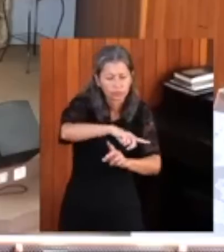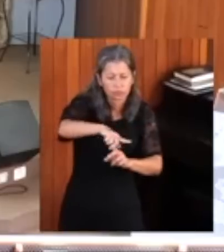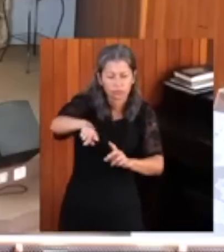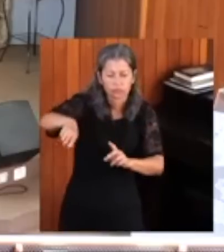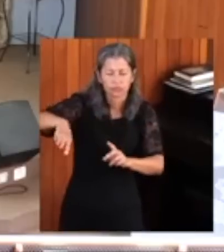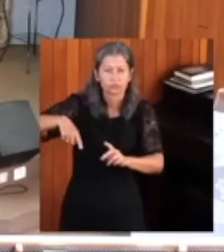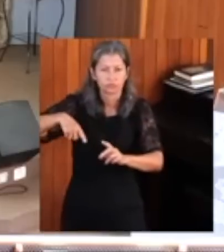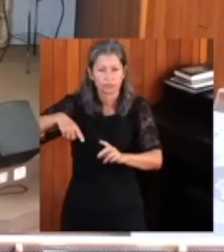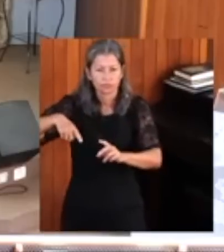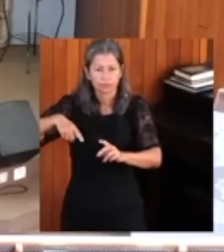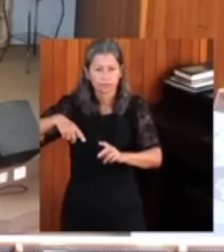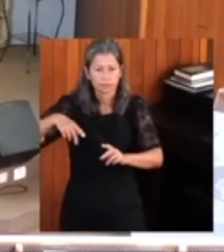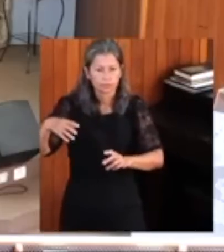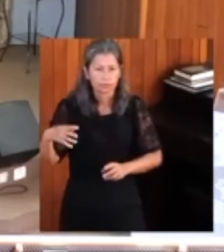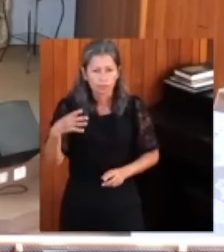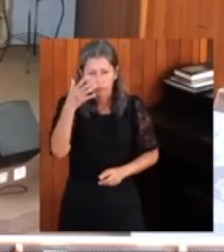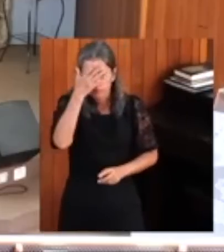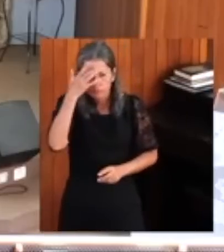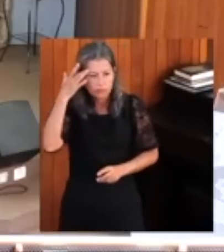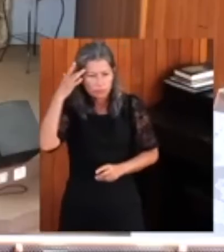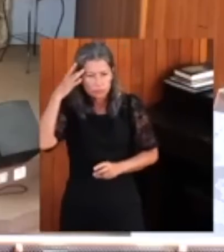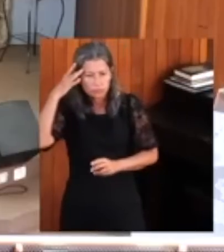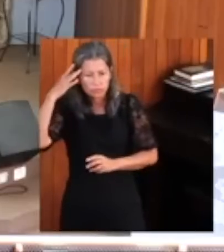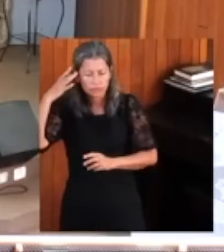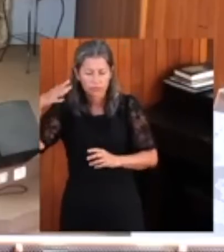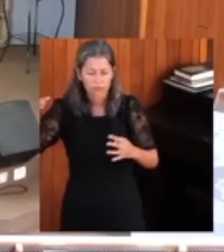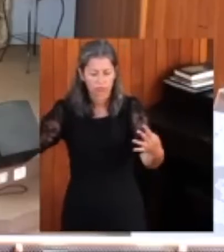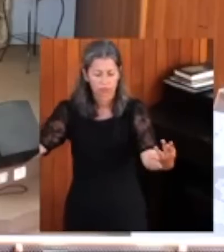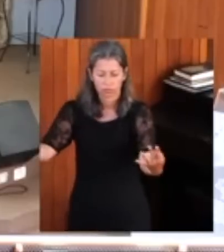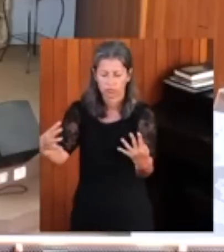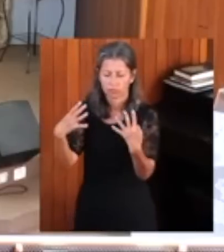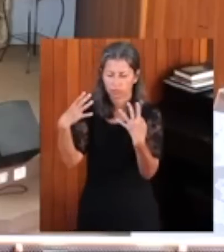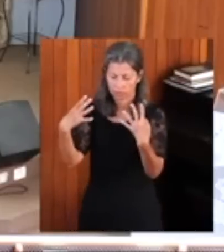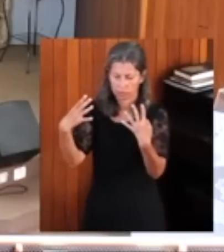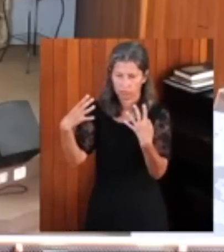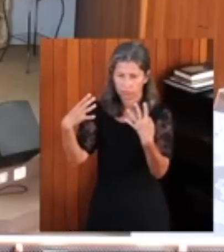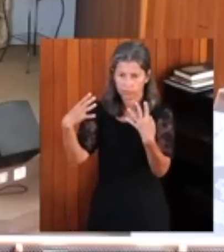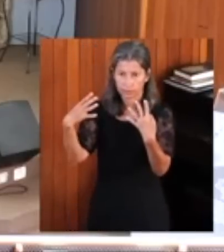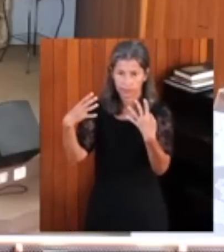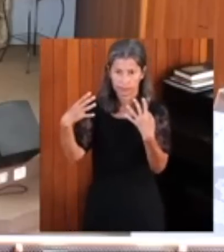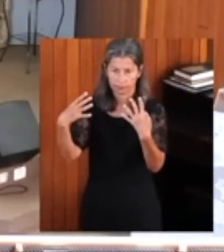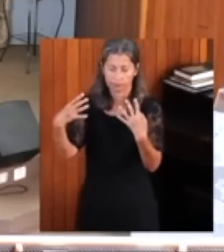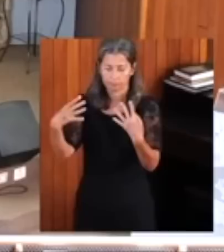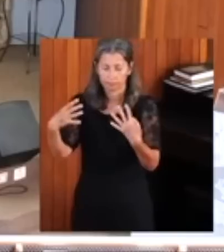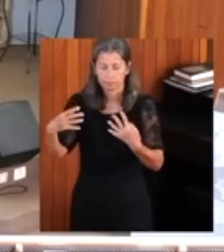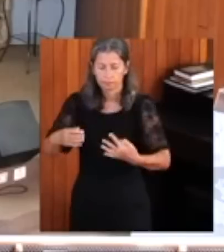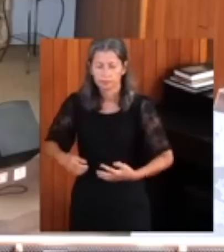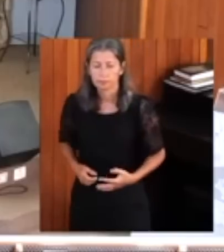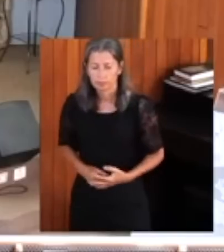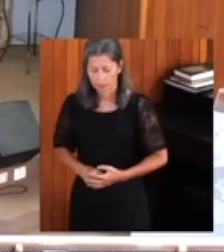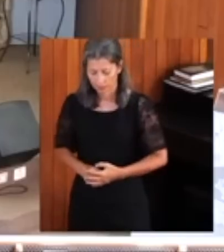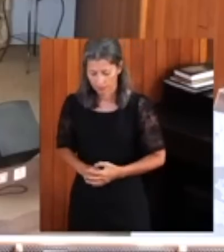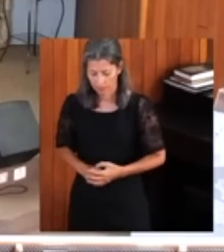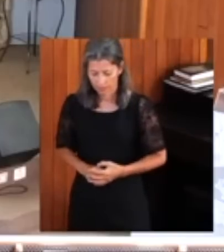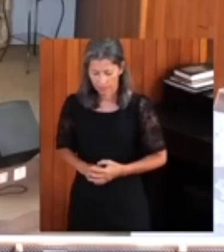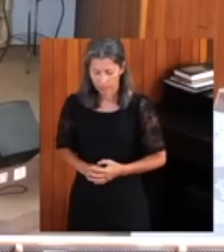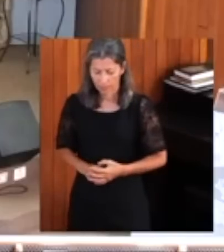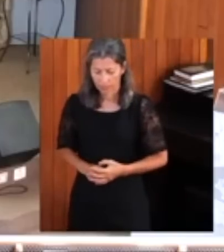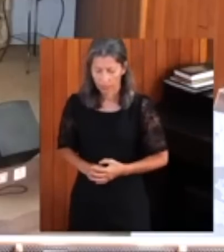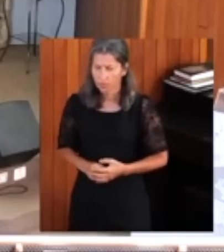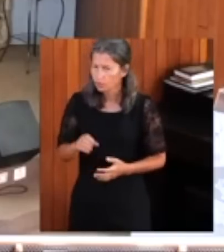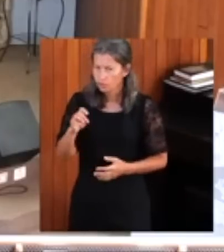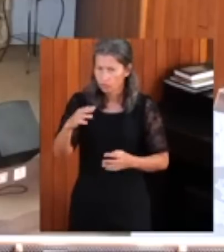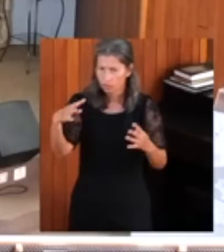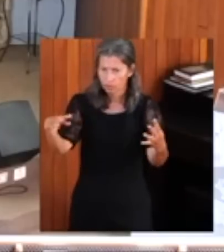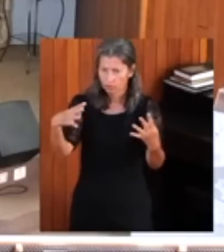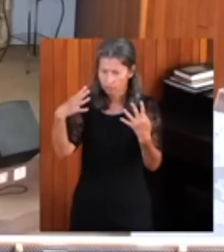uma multidão, incluindo ali os 24 anciãos, que são representantes dos terráqueos, né? Representantes da terra,